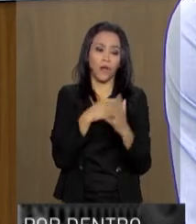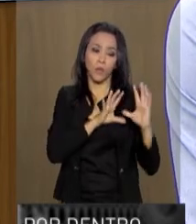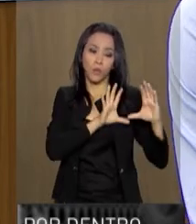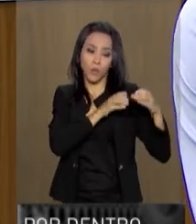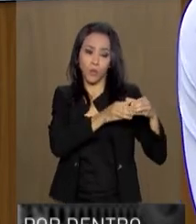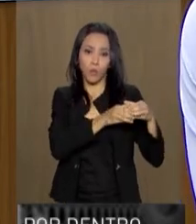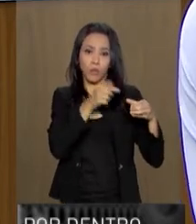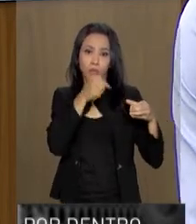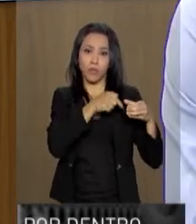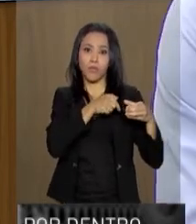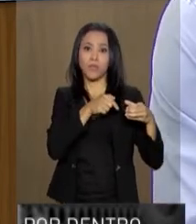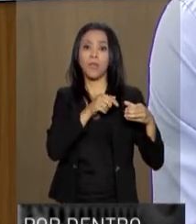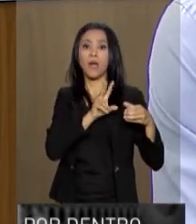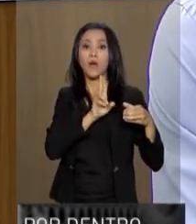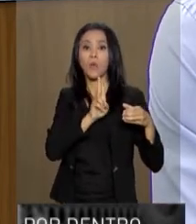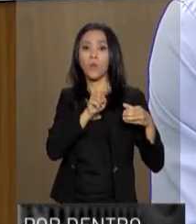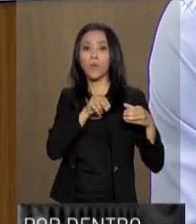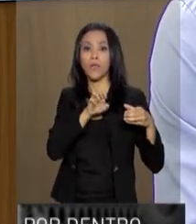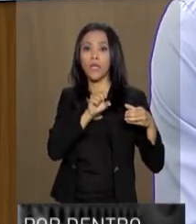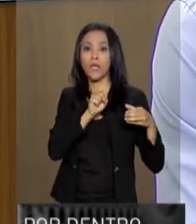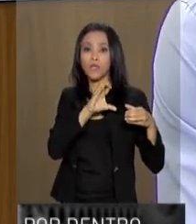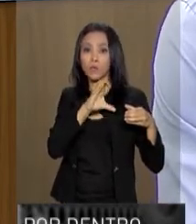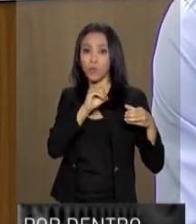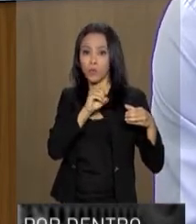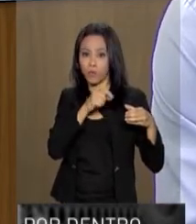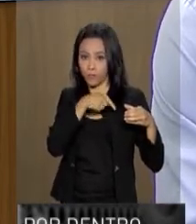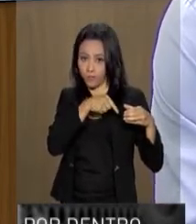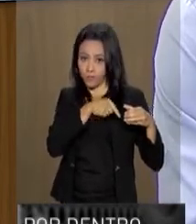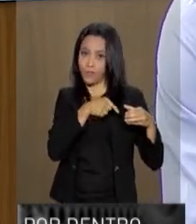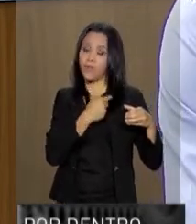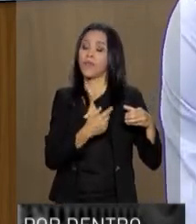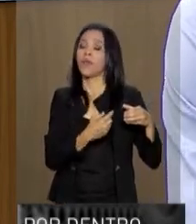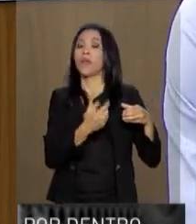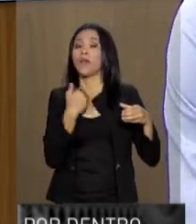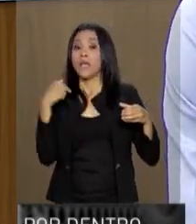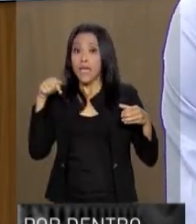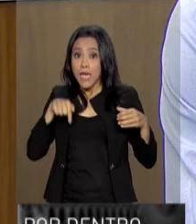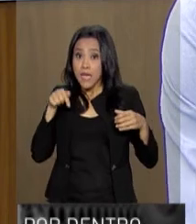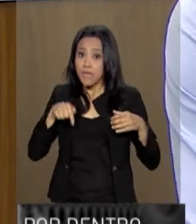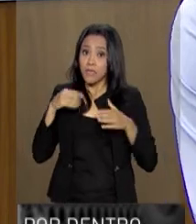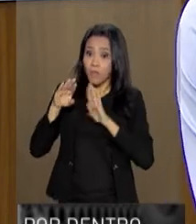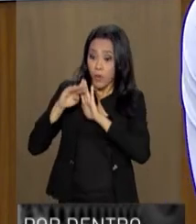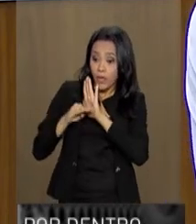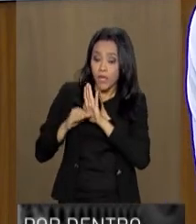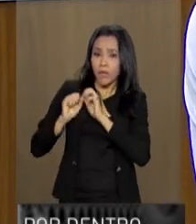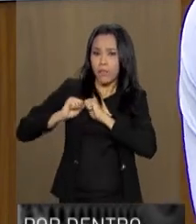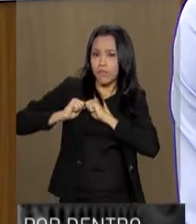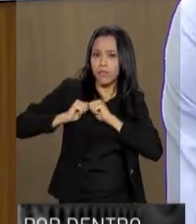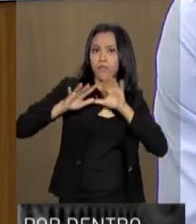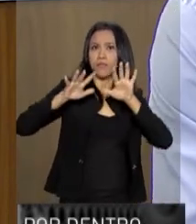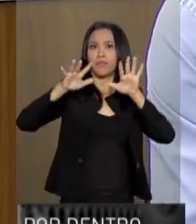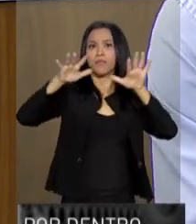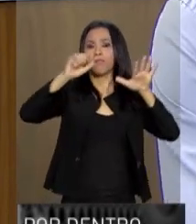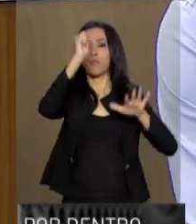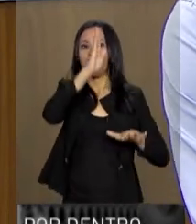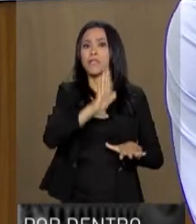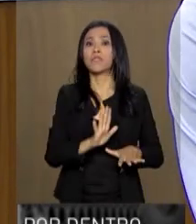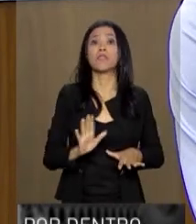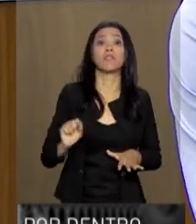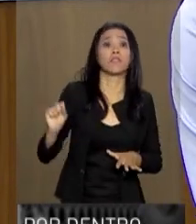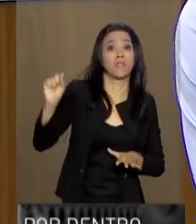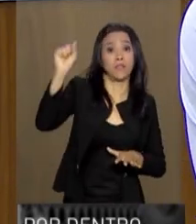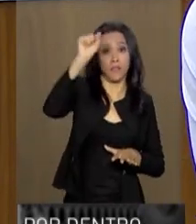da unesco é a ampliação desse programa jovem aprendiz pra todo o brasil nós temos conversado